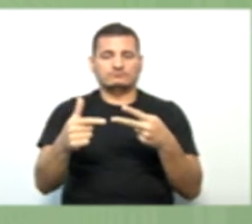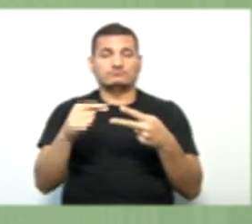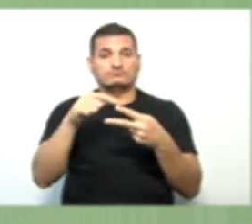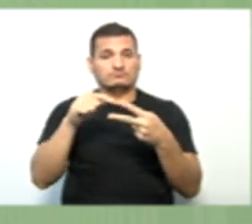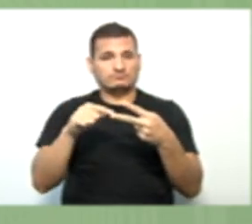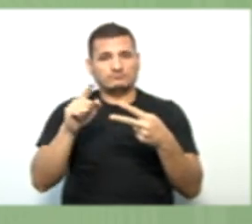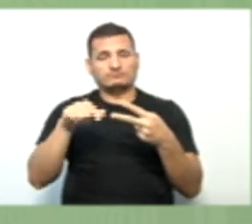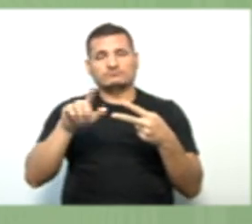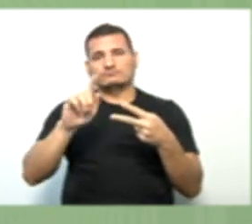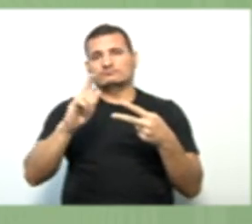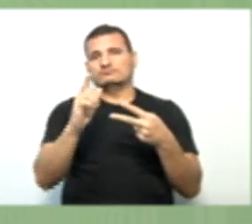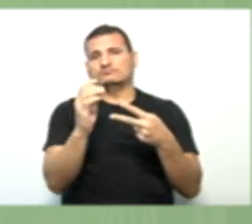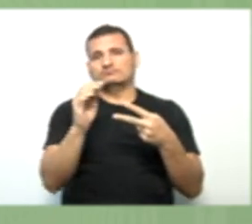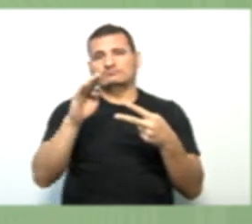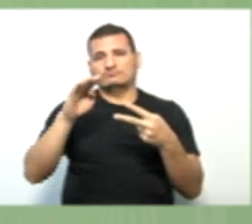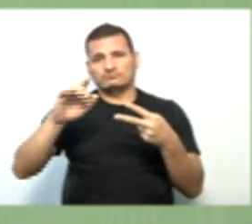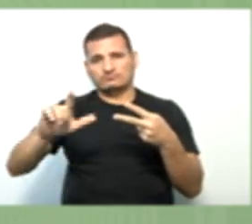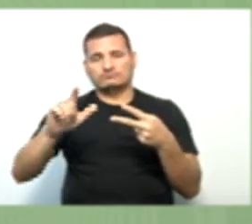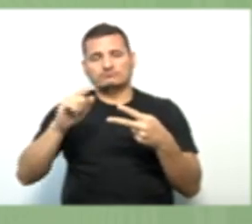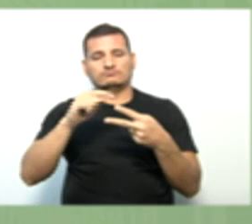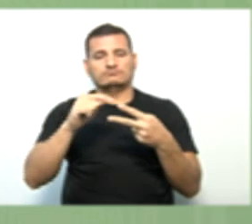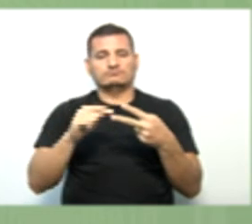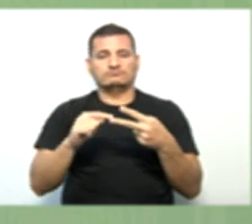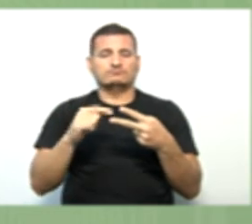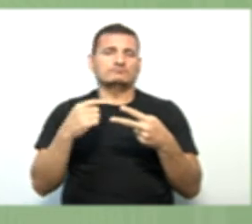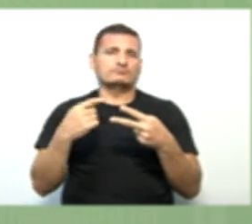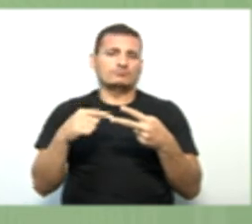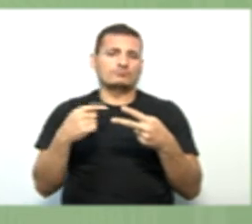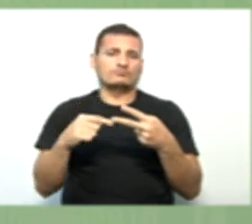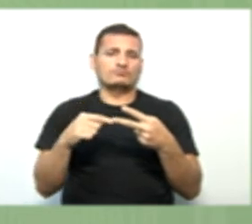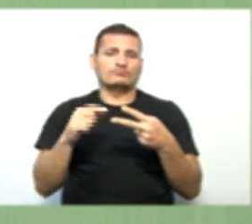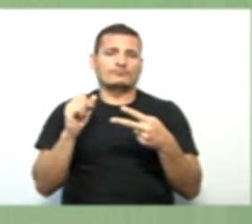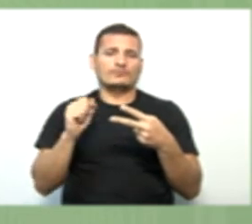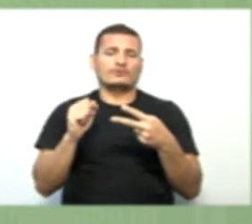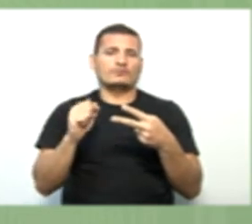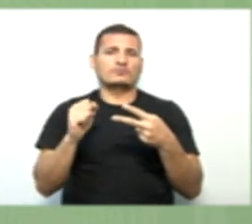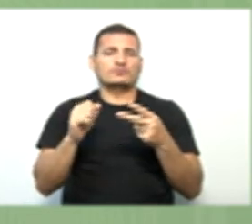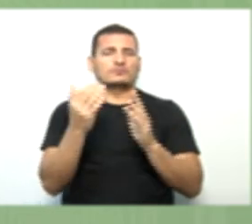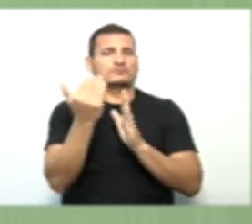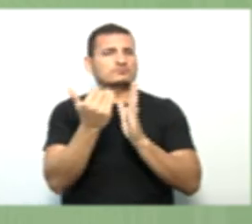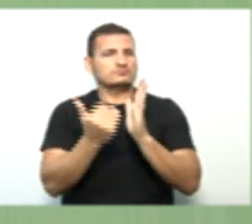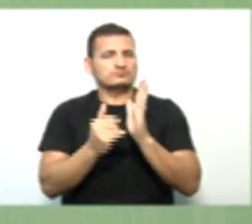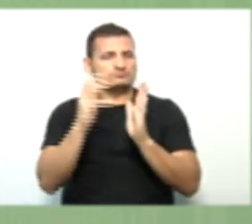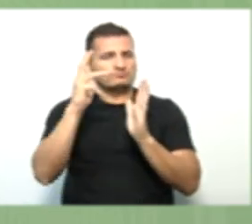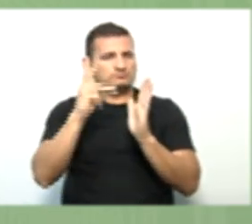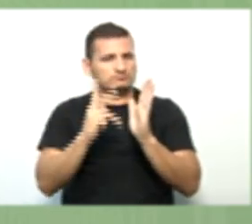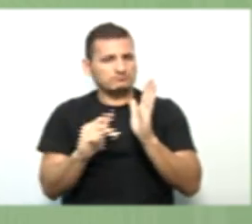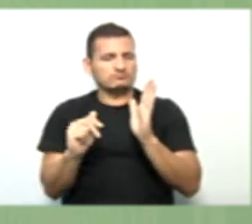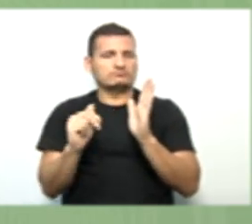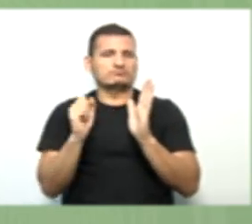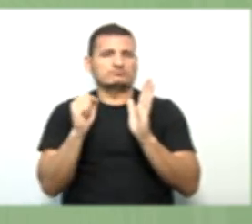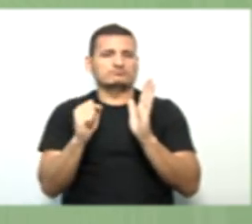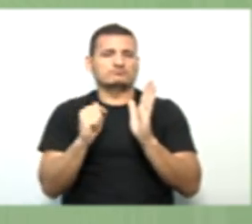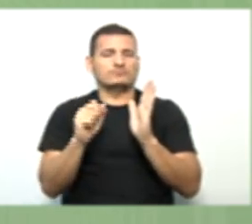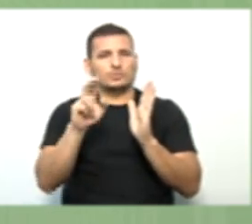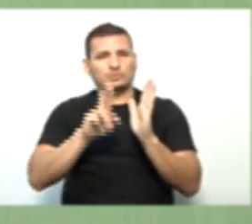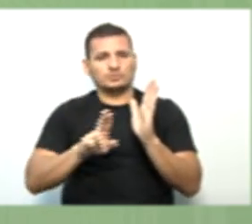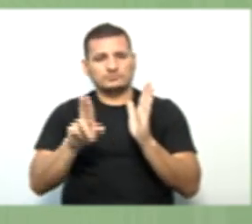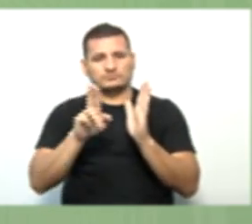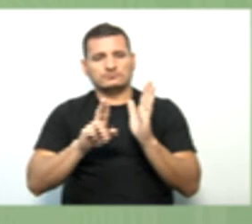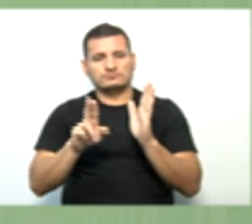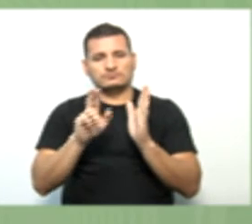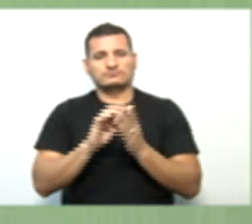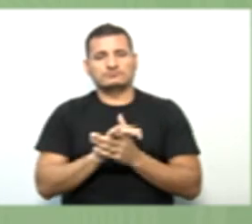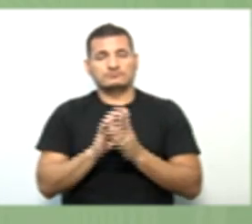são globais, porque elas valem em todo o programa, certo? Aí já dentro de